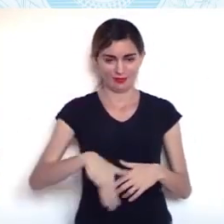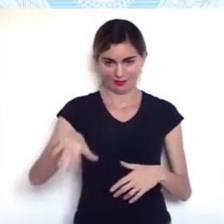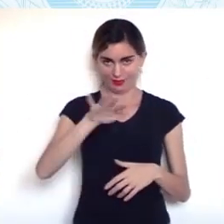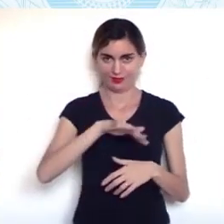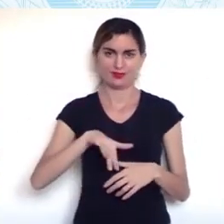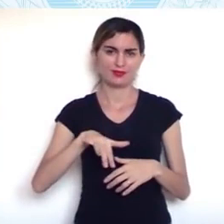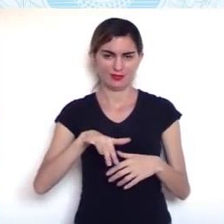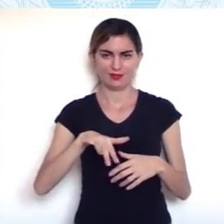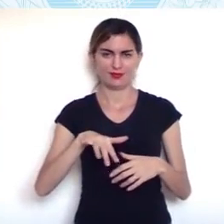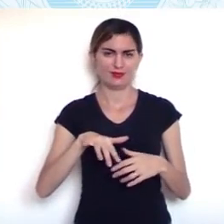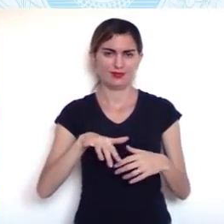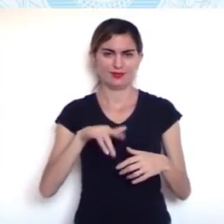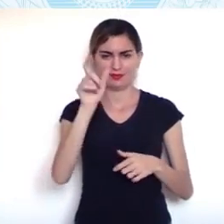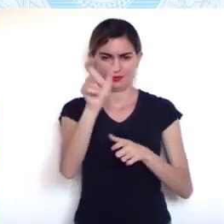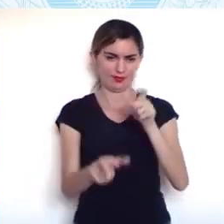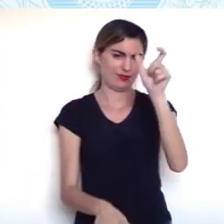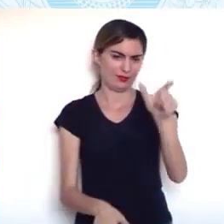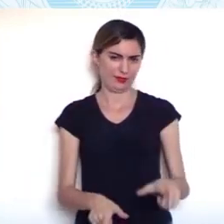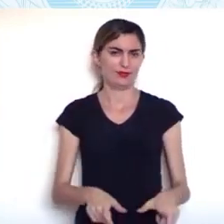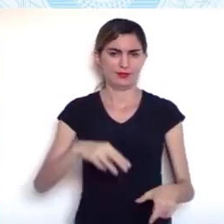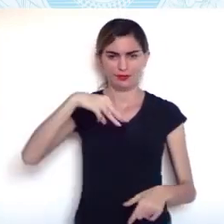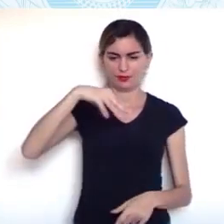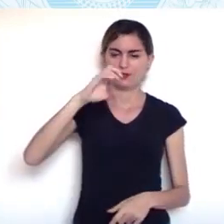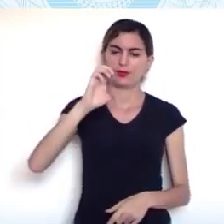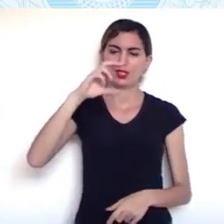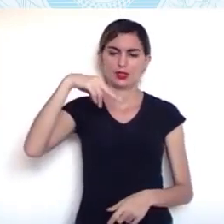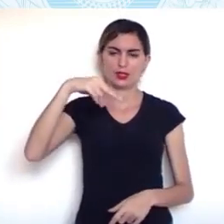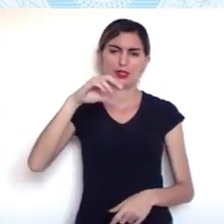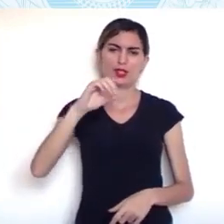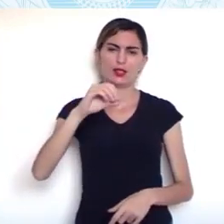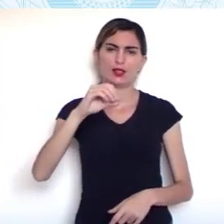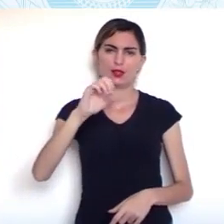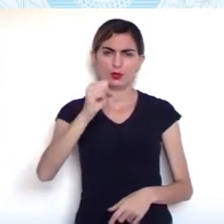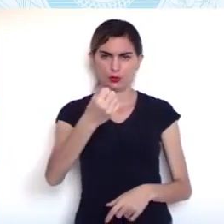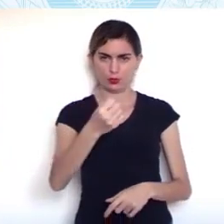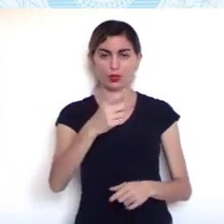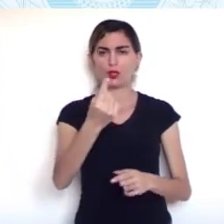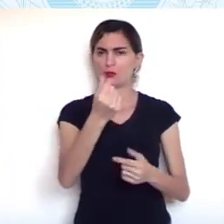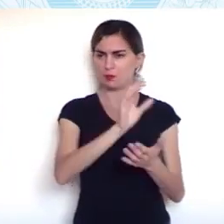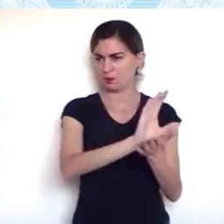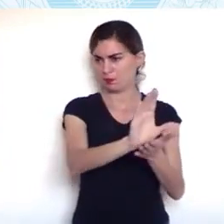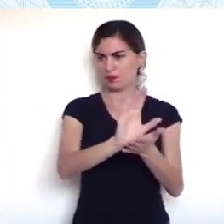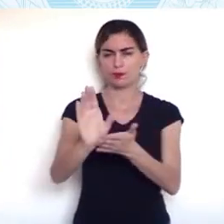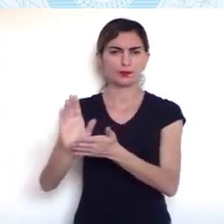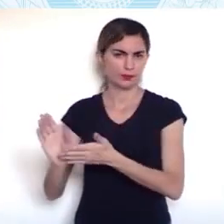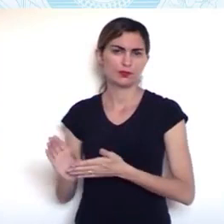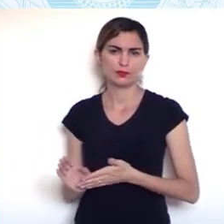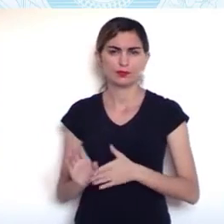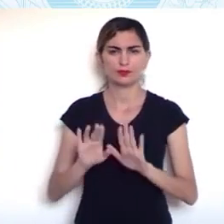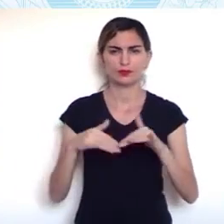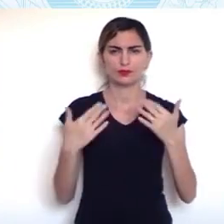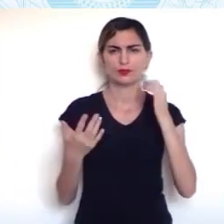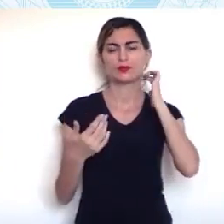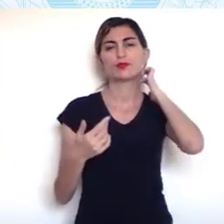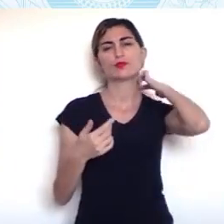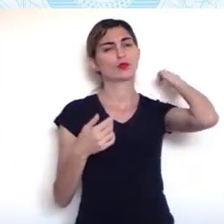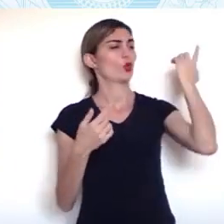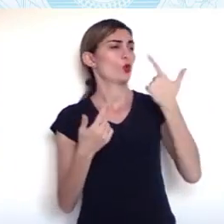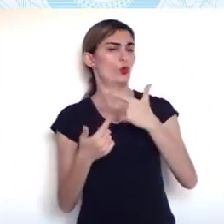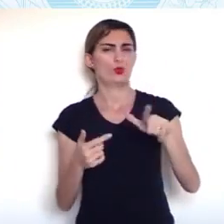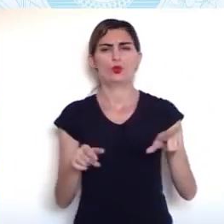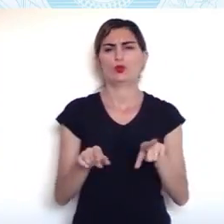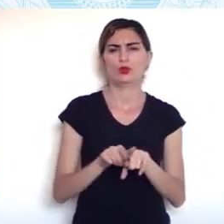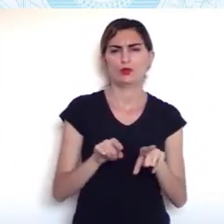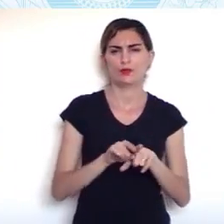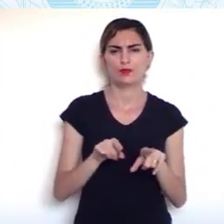pessoas, essas figuras, também chamadas de mecenas, né? Então eles patrocinavam. Então, outro ponto